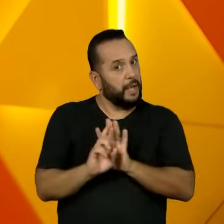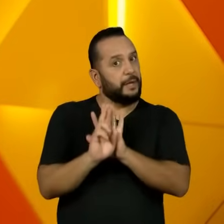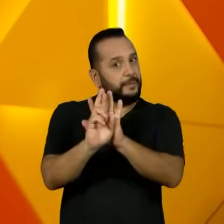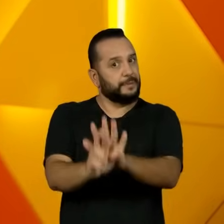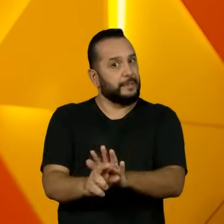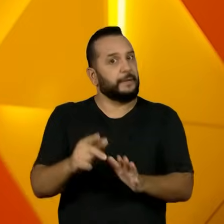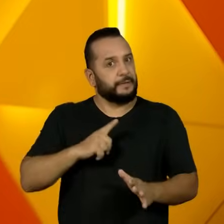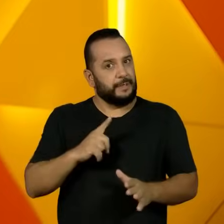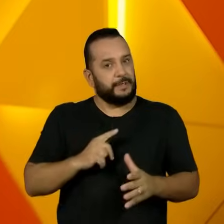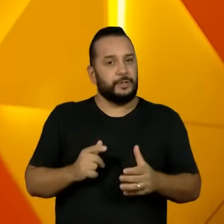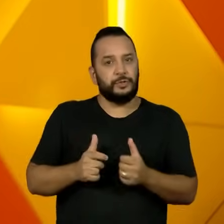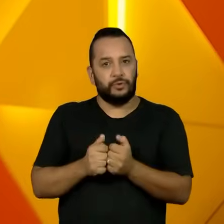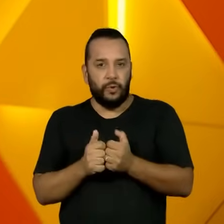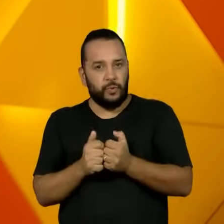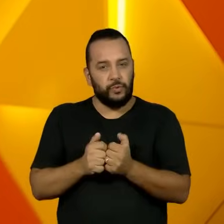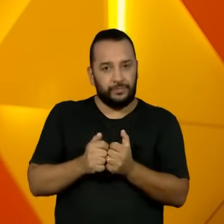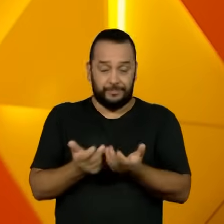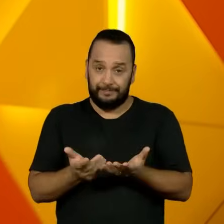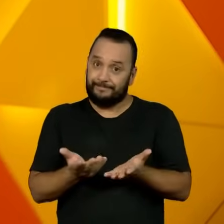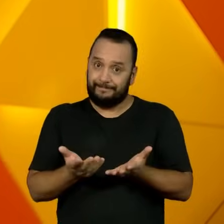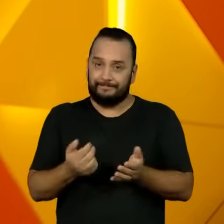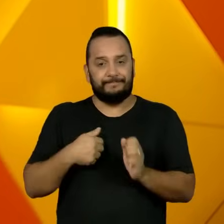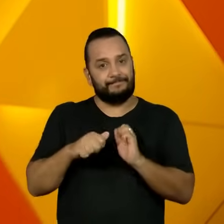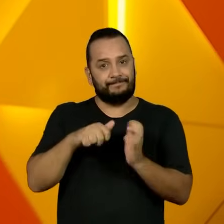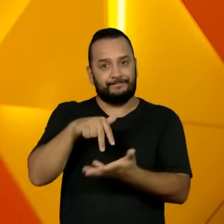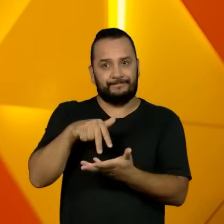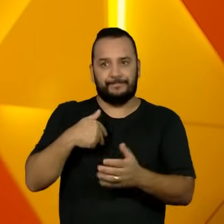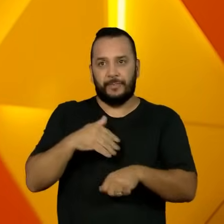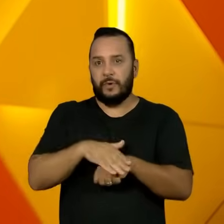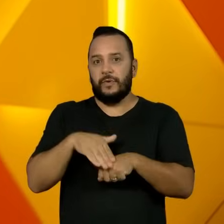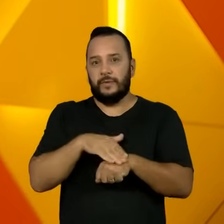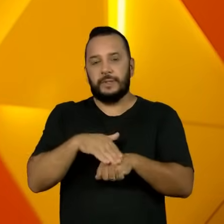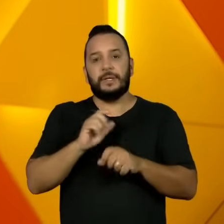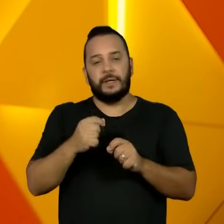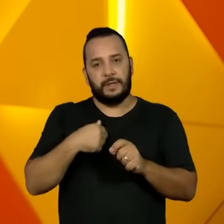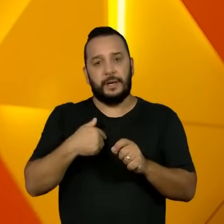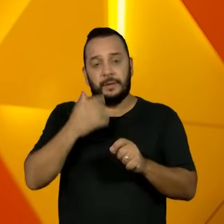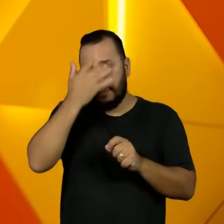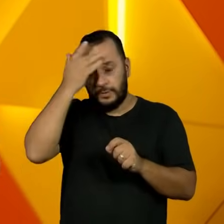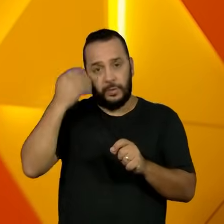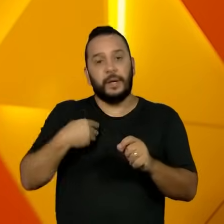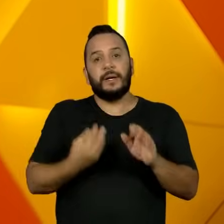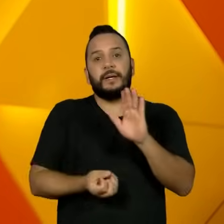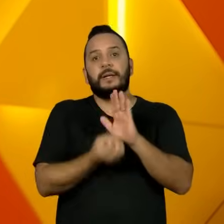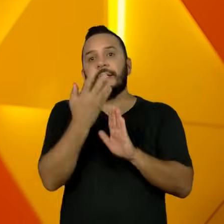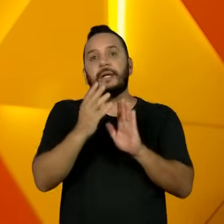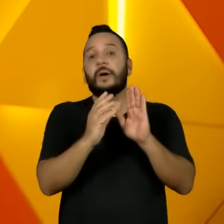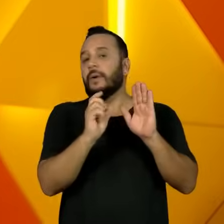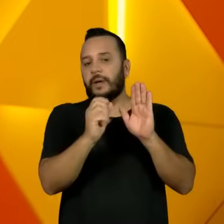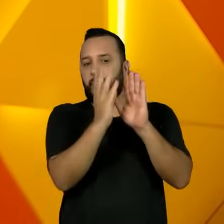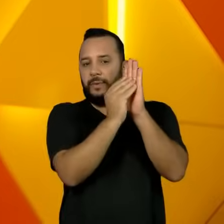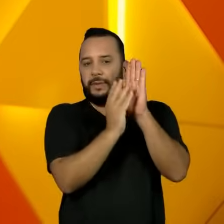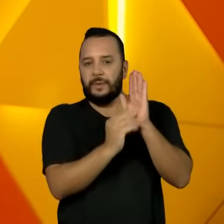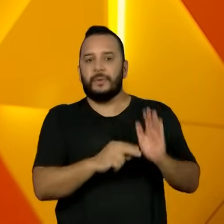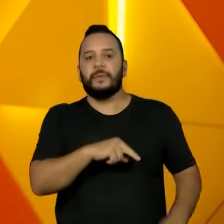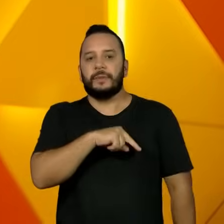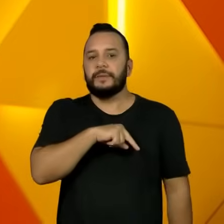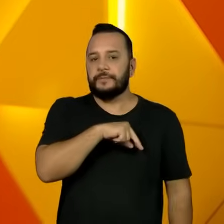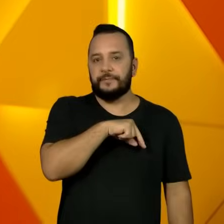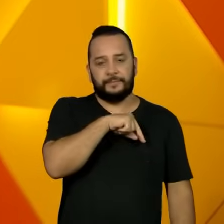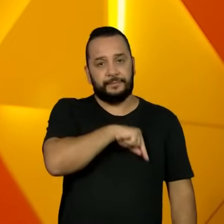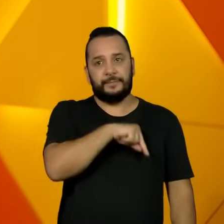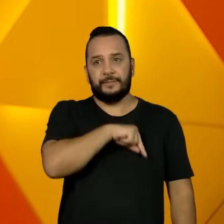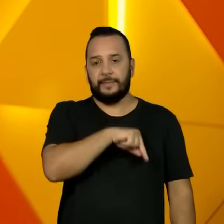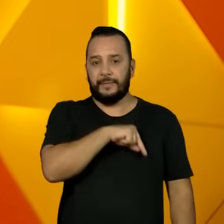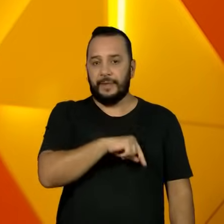nos jogos. E o Estação Livre foi bater um papo com a produtora de conteúdo geek, Paty Maionese, porque a gente quer conhecer um